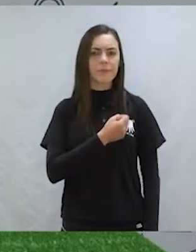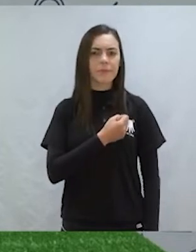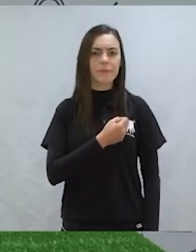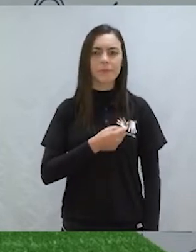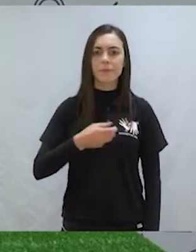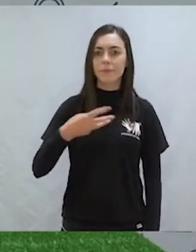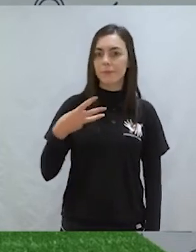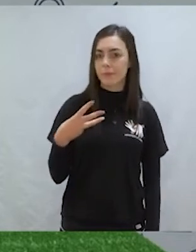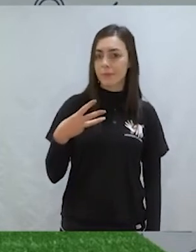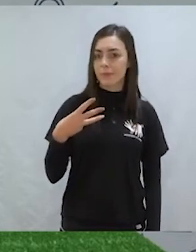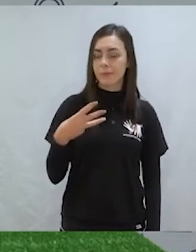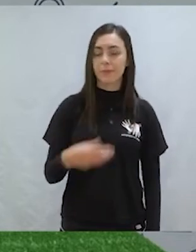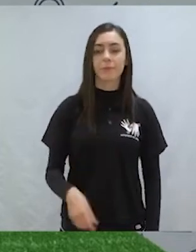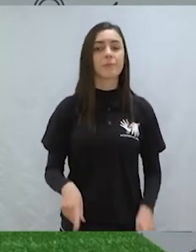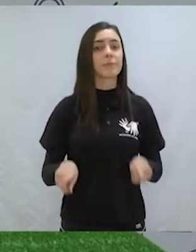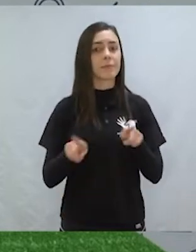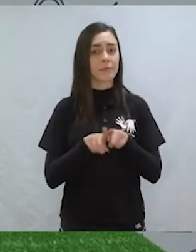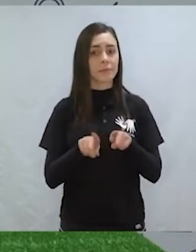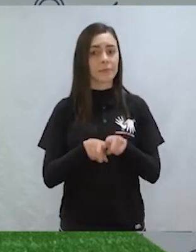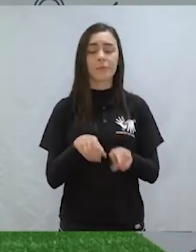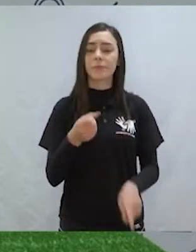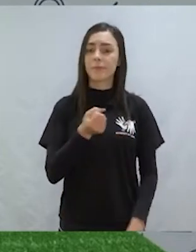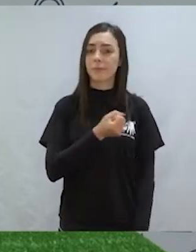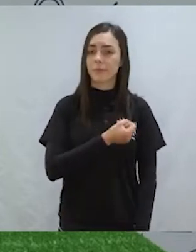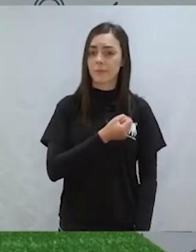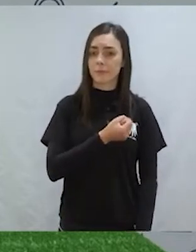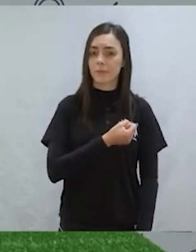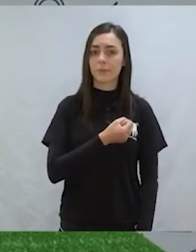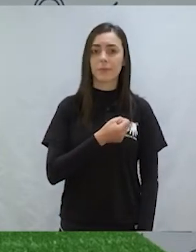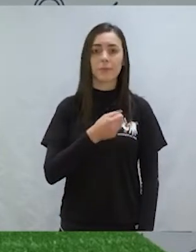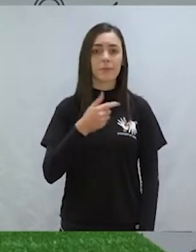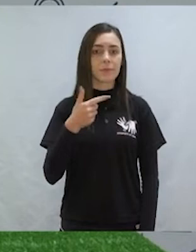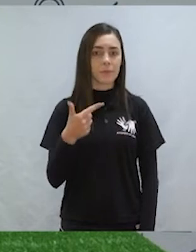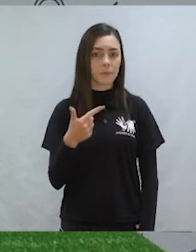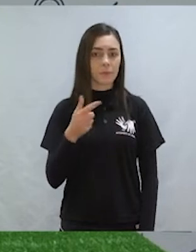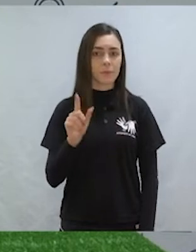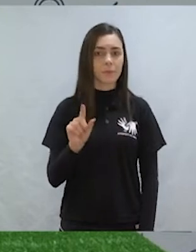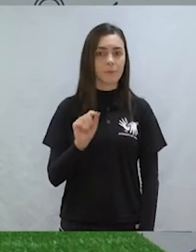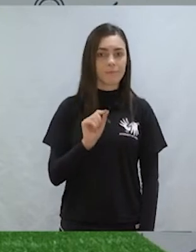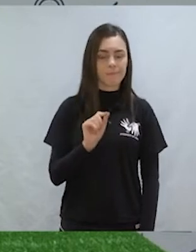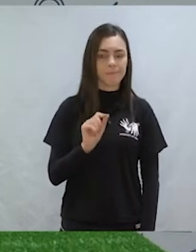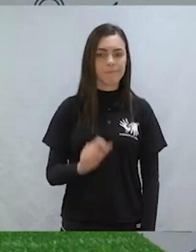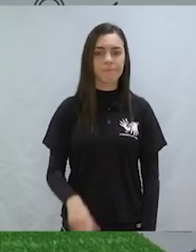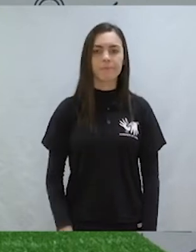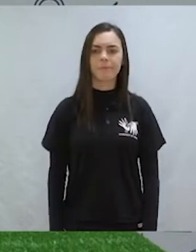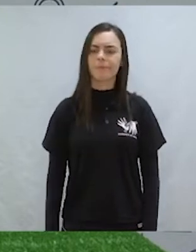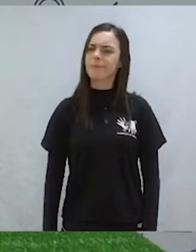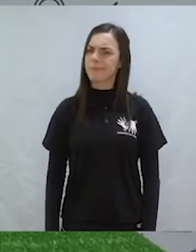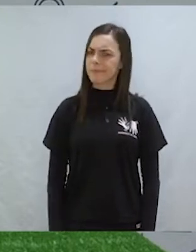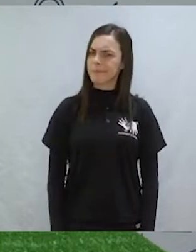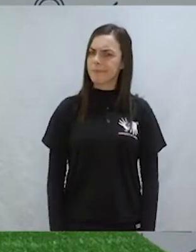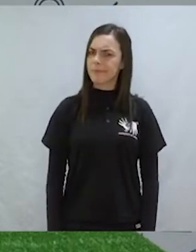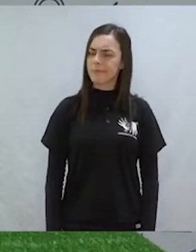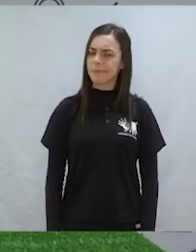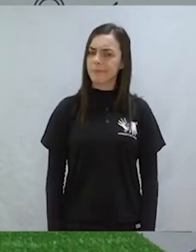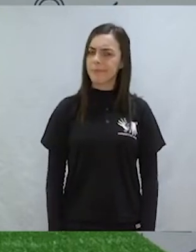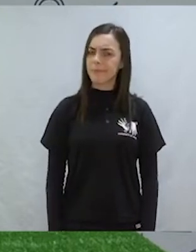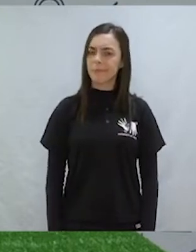número 3. E pediu para a gente separar o número 2. Ai, ai,